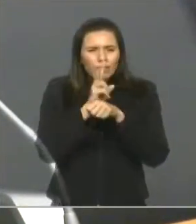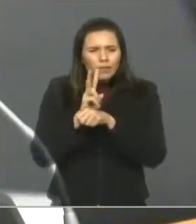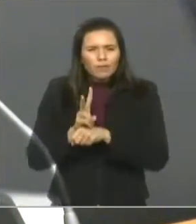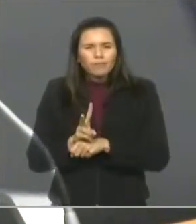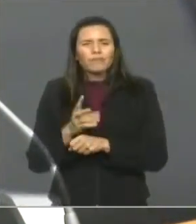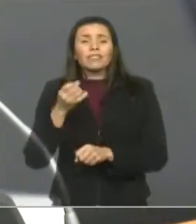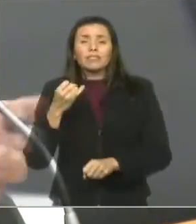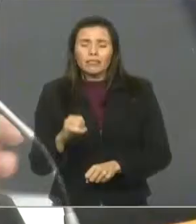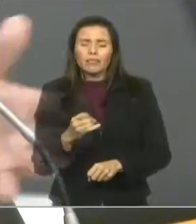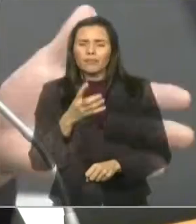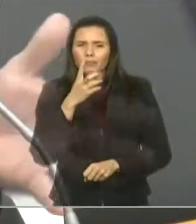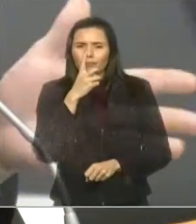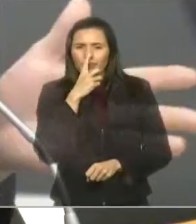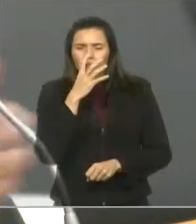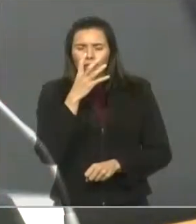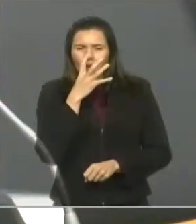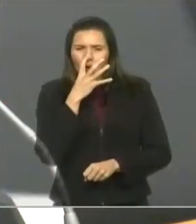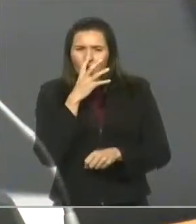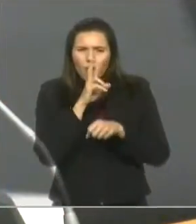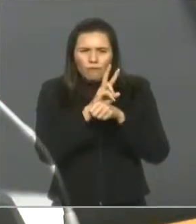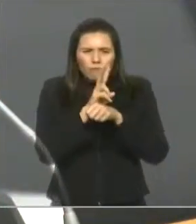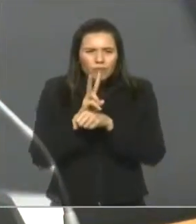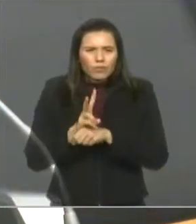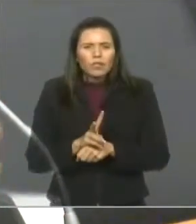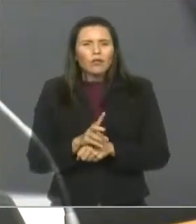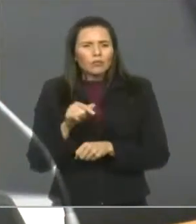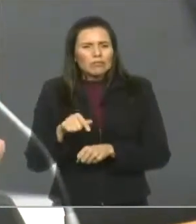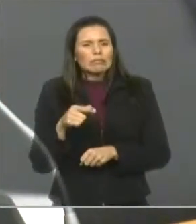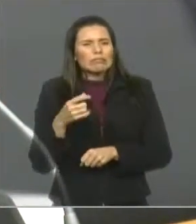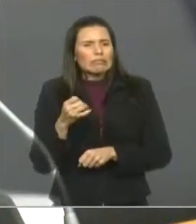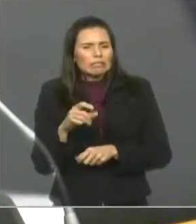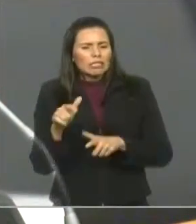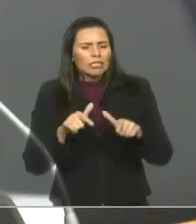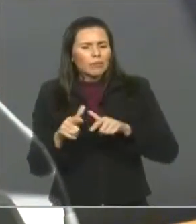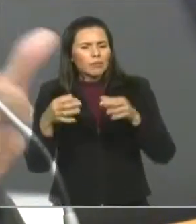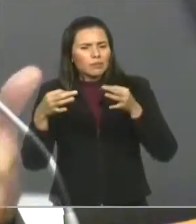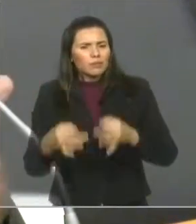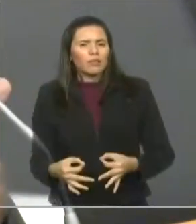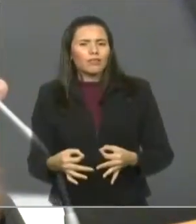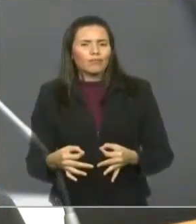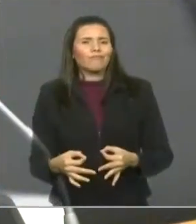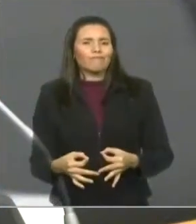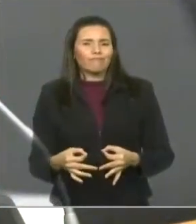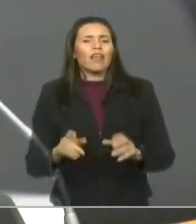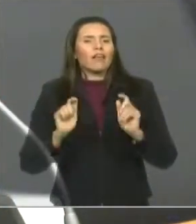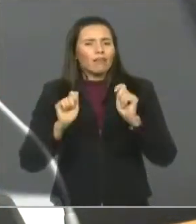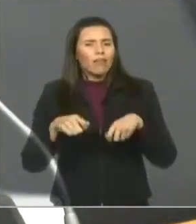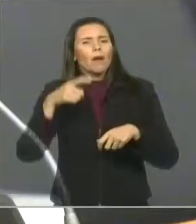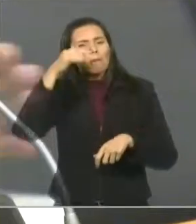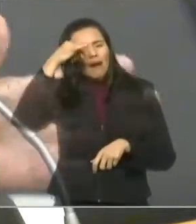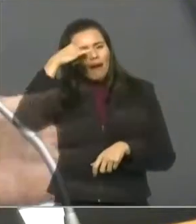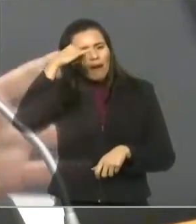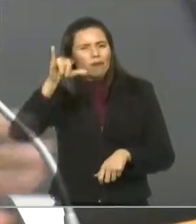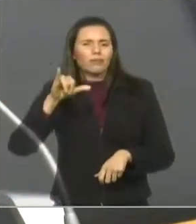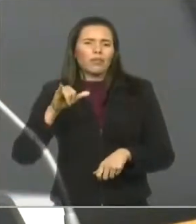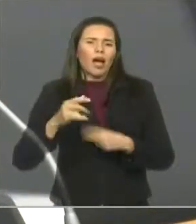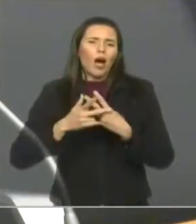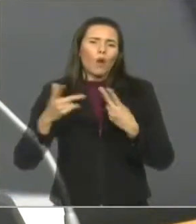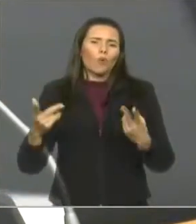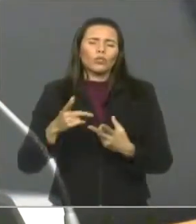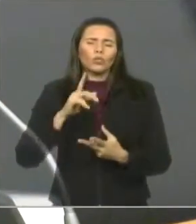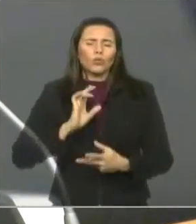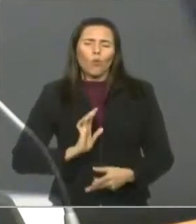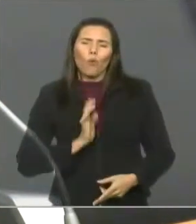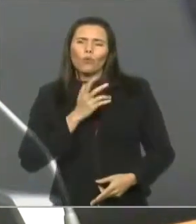evitando, claro, essa catástrofe que acontece aí com as chuvas grandes. E nós precisamos do inverno, faz parte